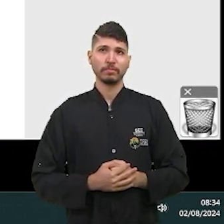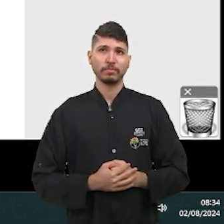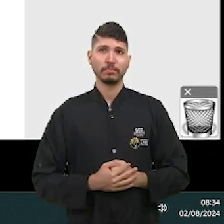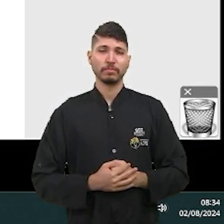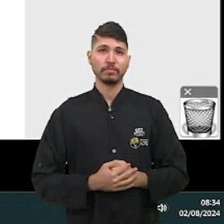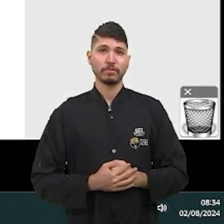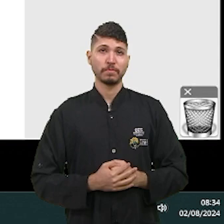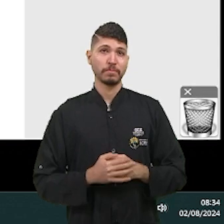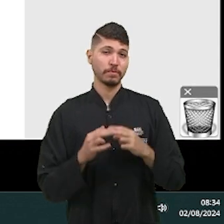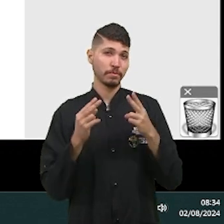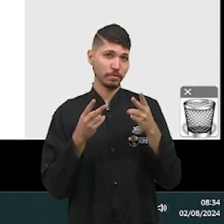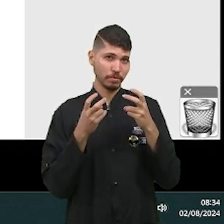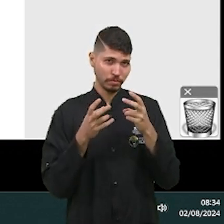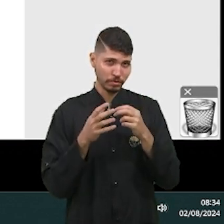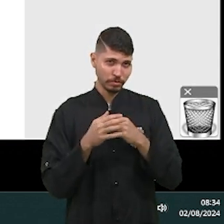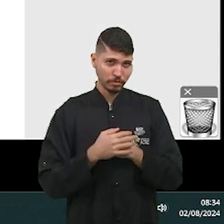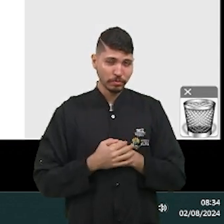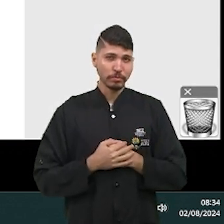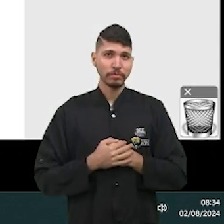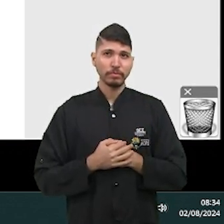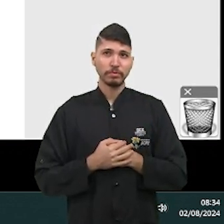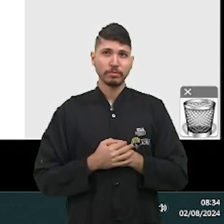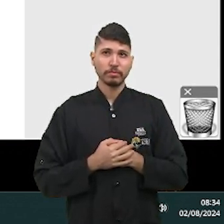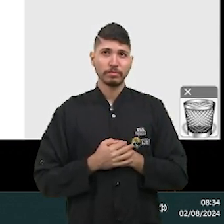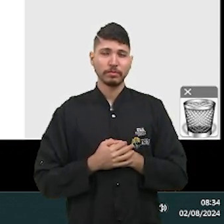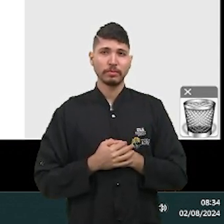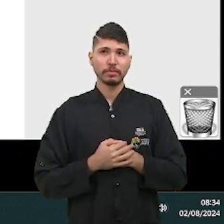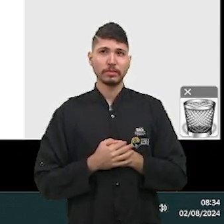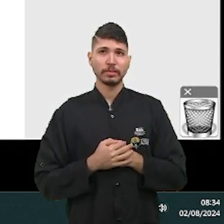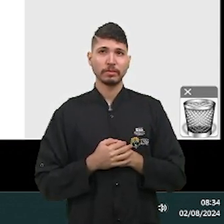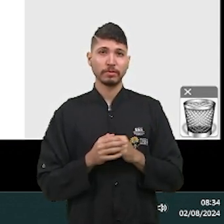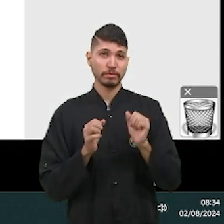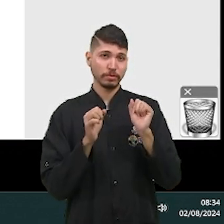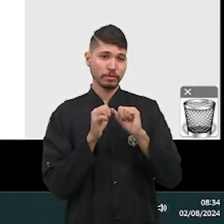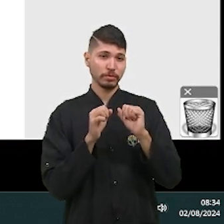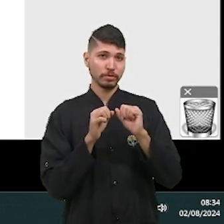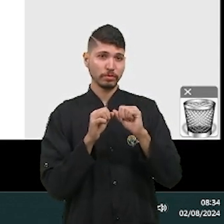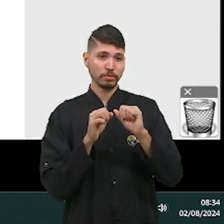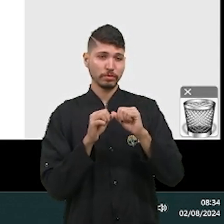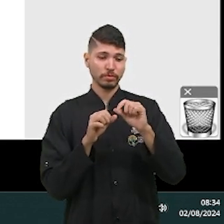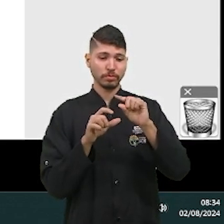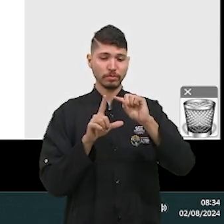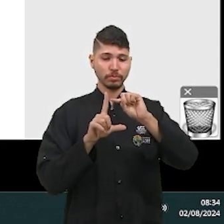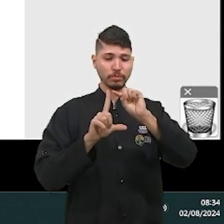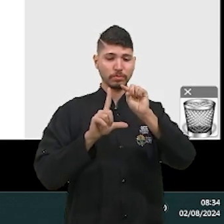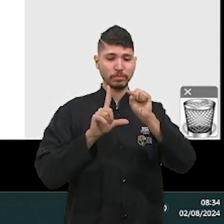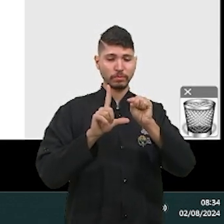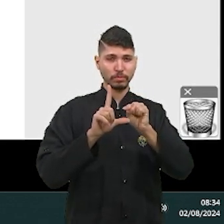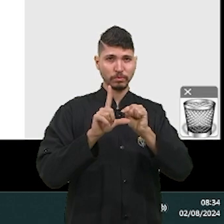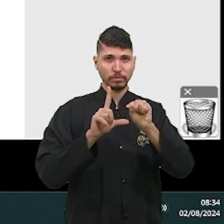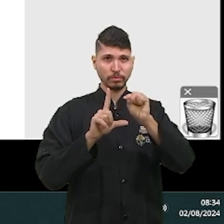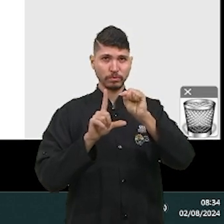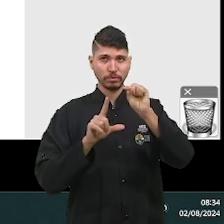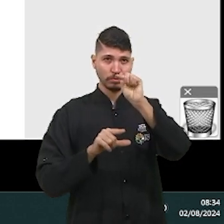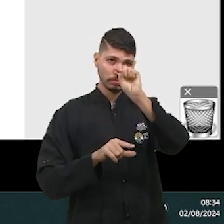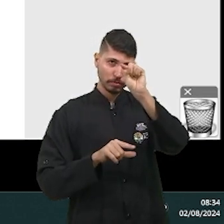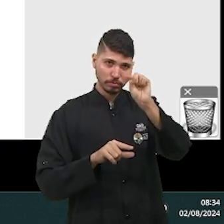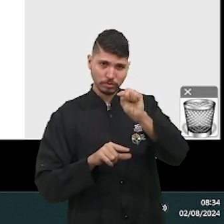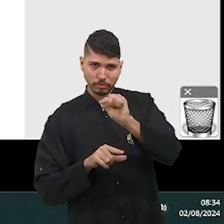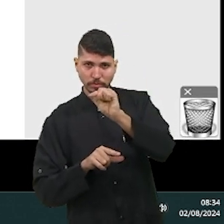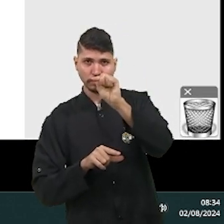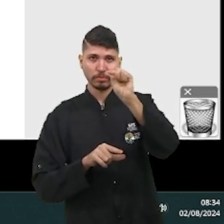perceba que eu não tô construindo toda a circunferência apenas Arcos dela mas a